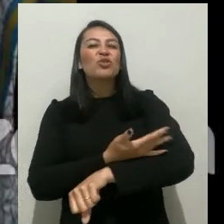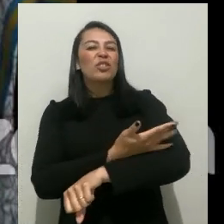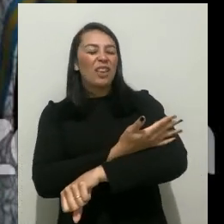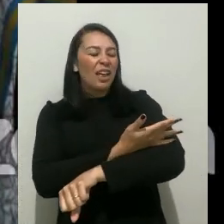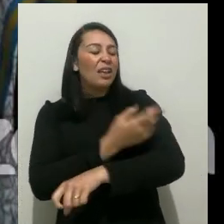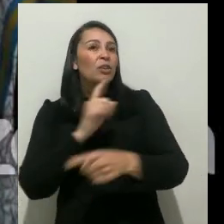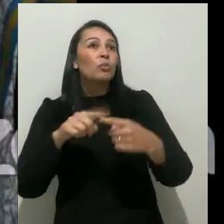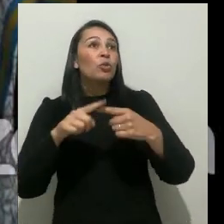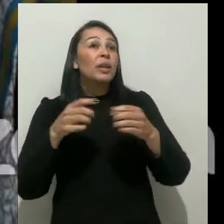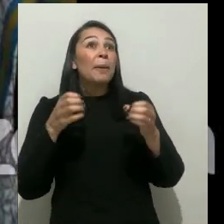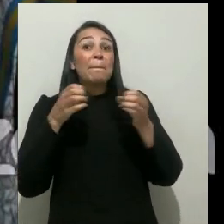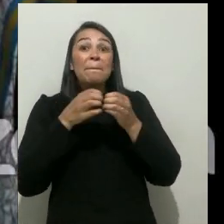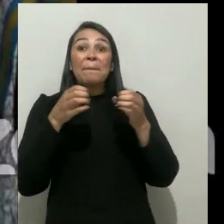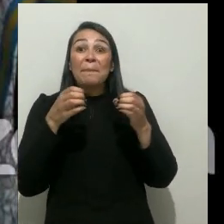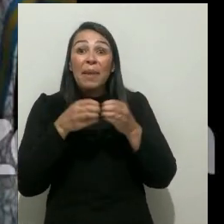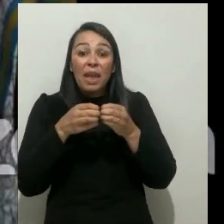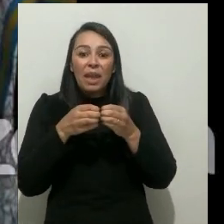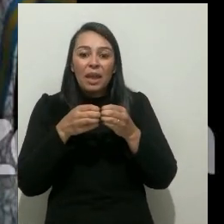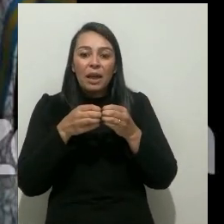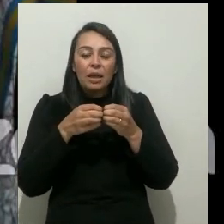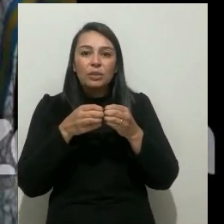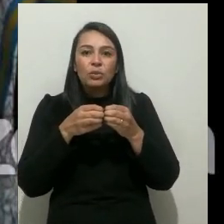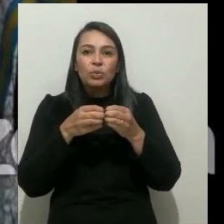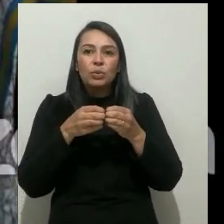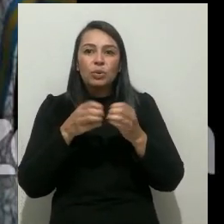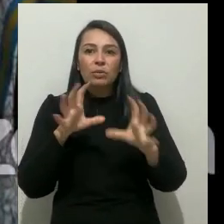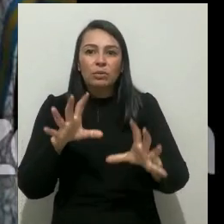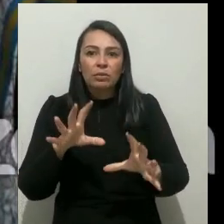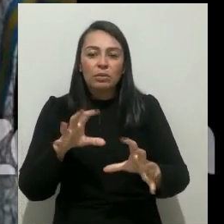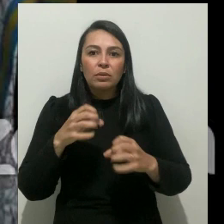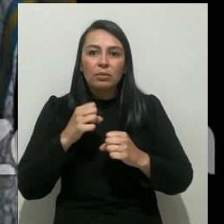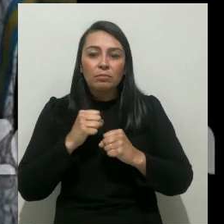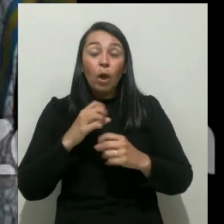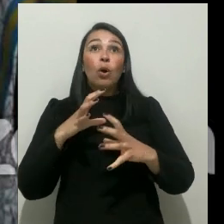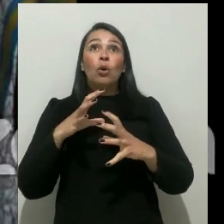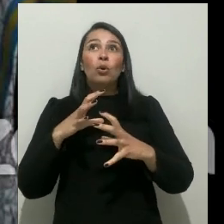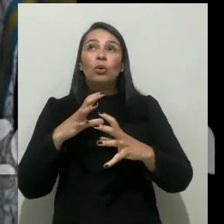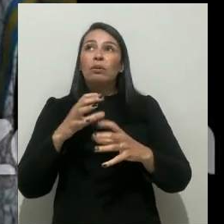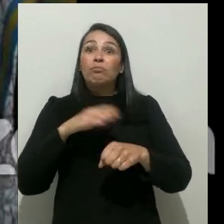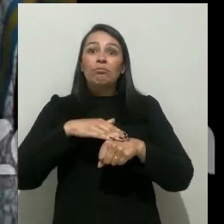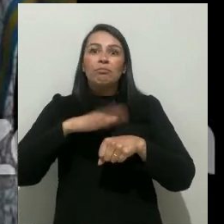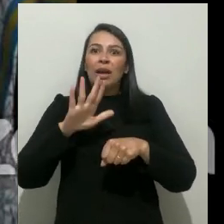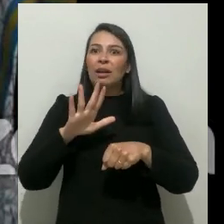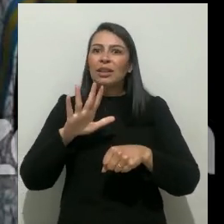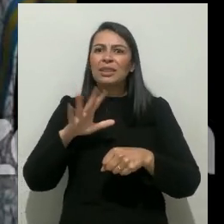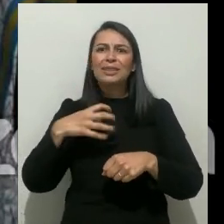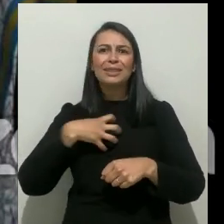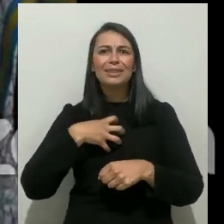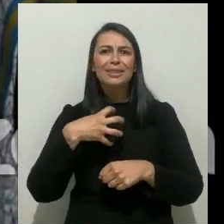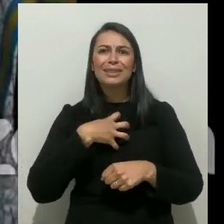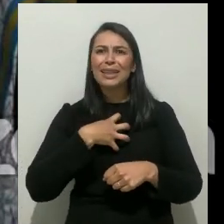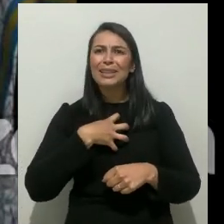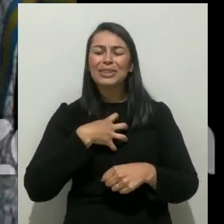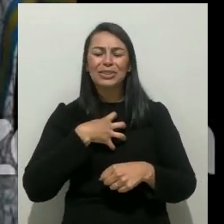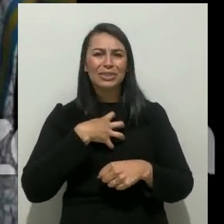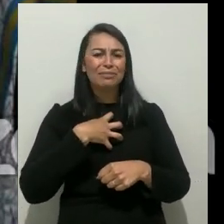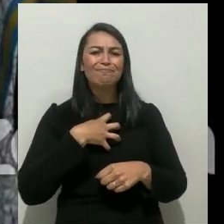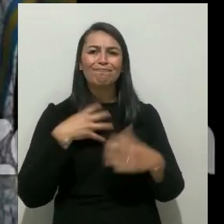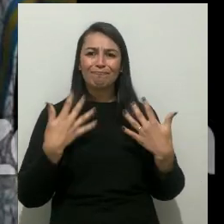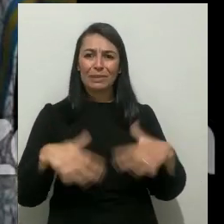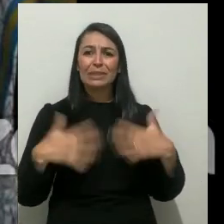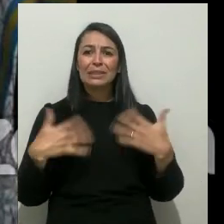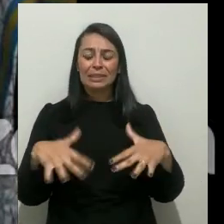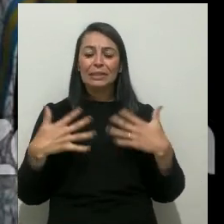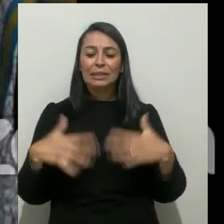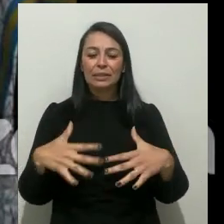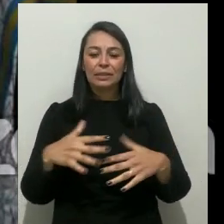tanto perto dela é mais impactante ainda, né? E aqui tem alguns detalhes que a gente